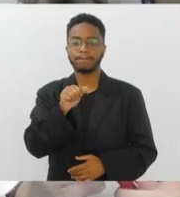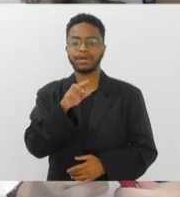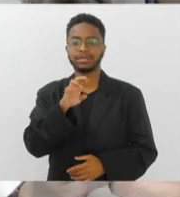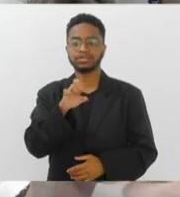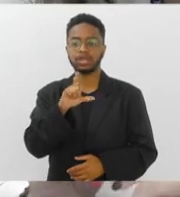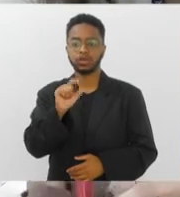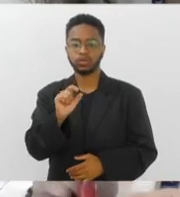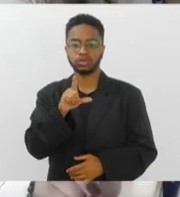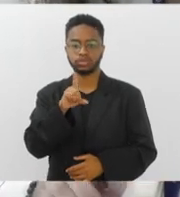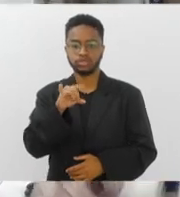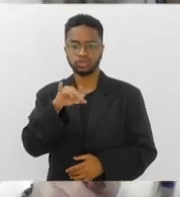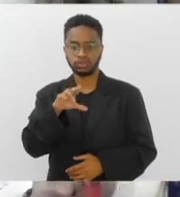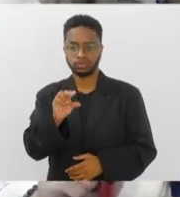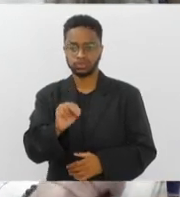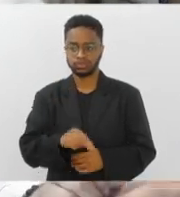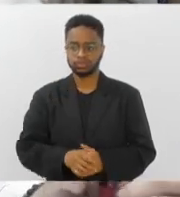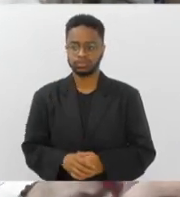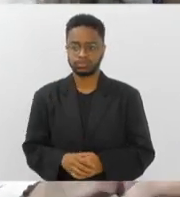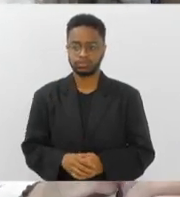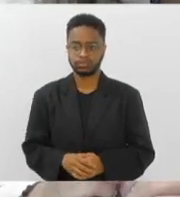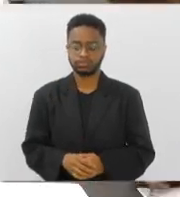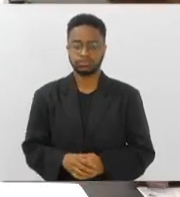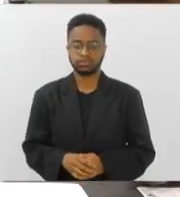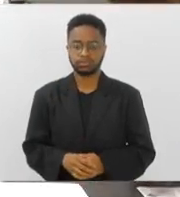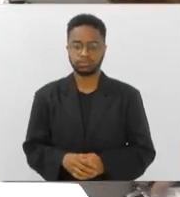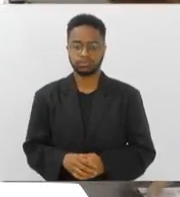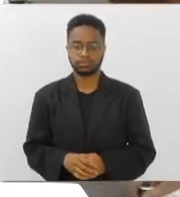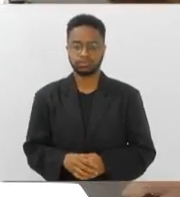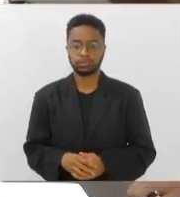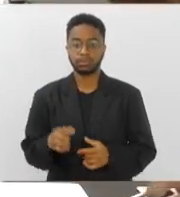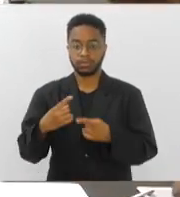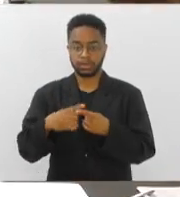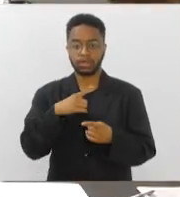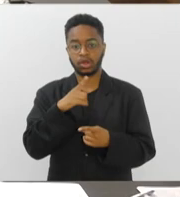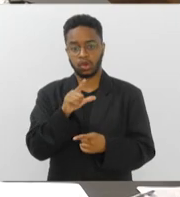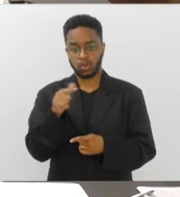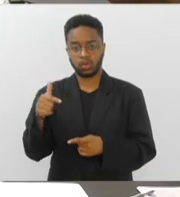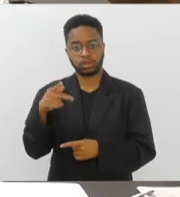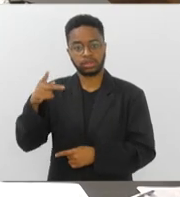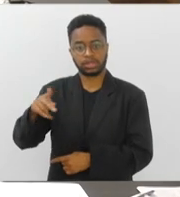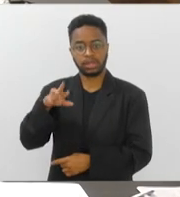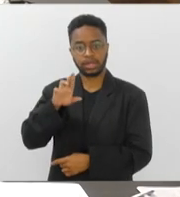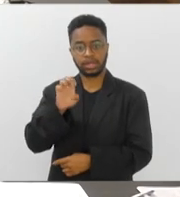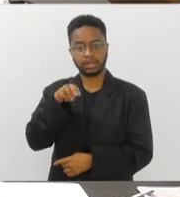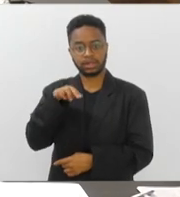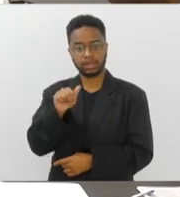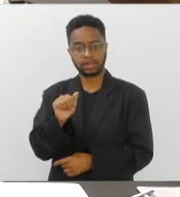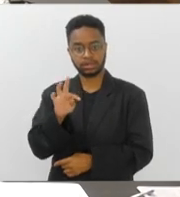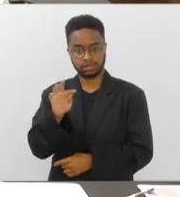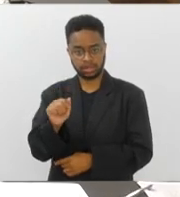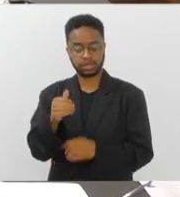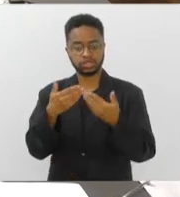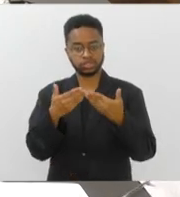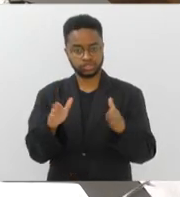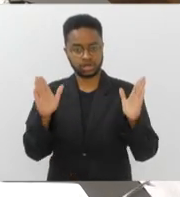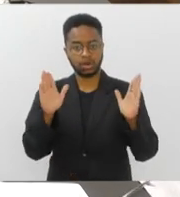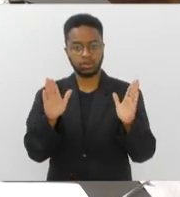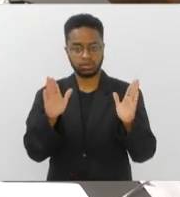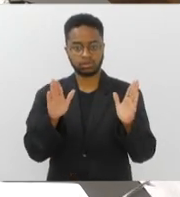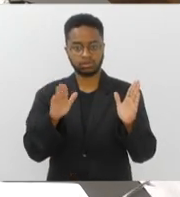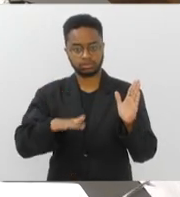Marcelo de Soldino. Marcelo de Soldino. Porque tinha um da Renata mais amplo para a sociedade como um